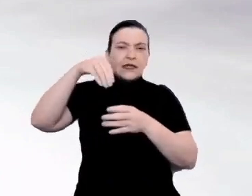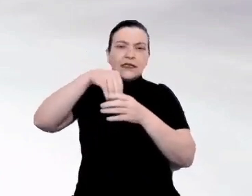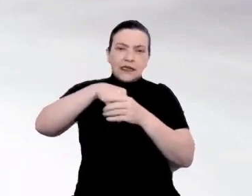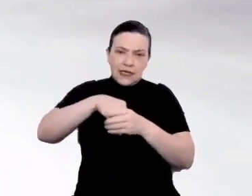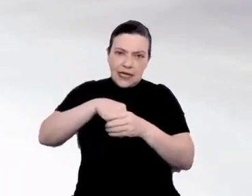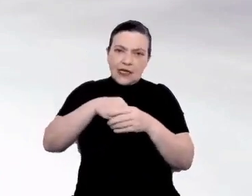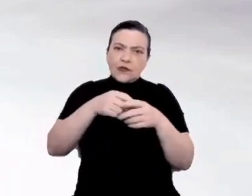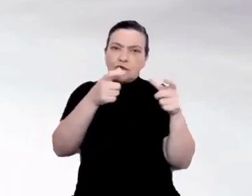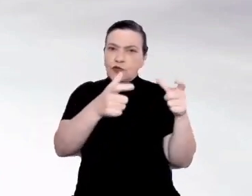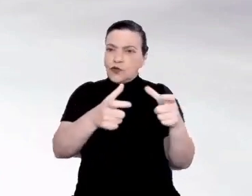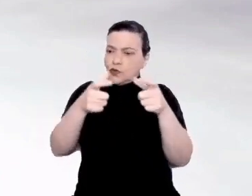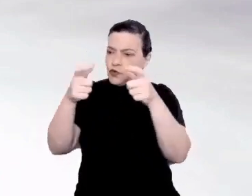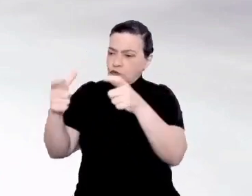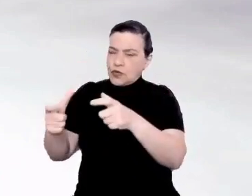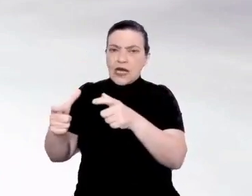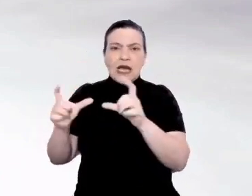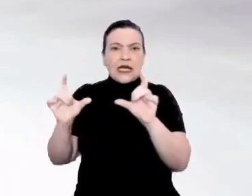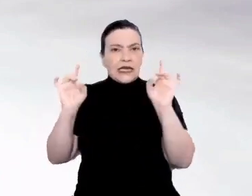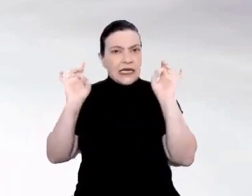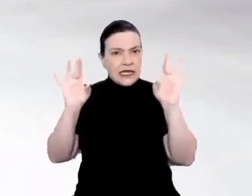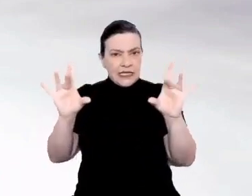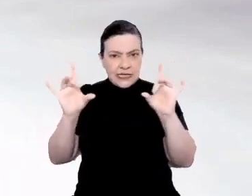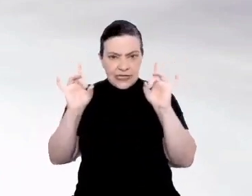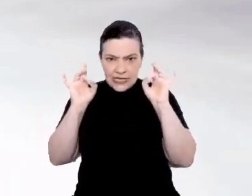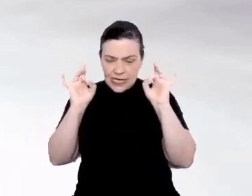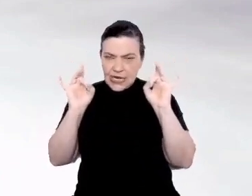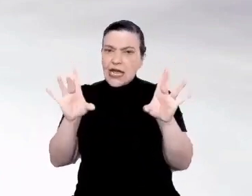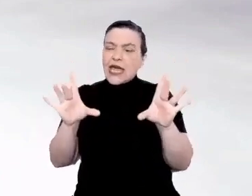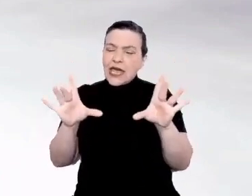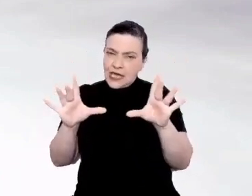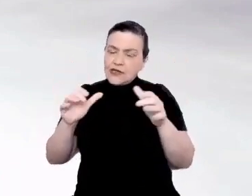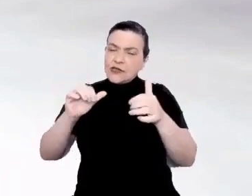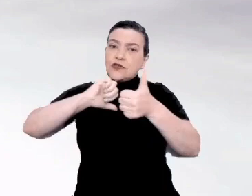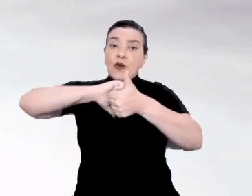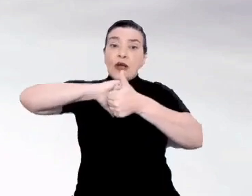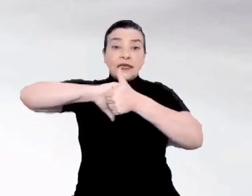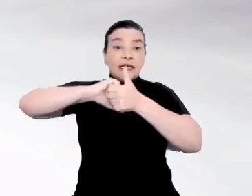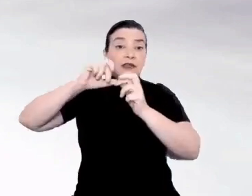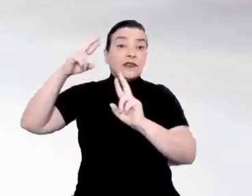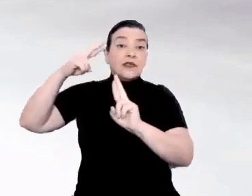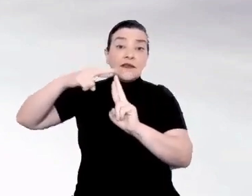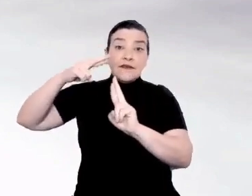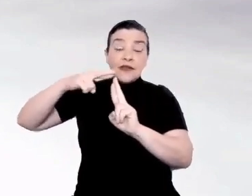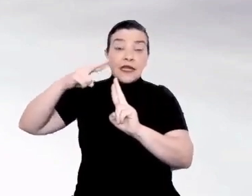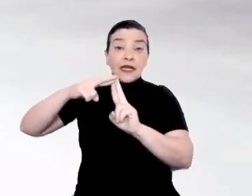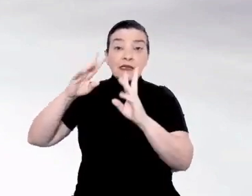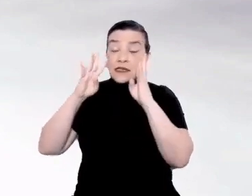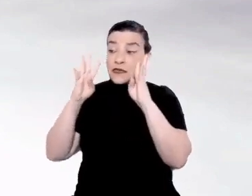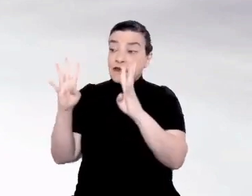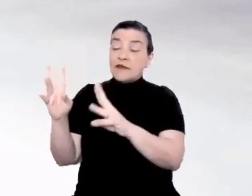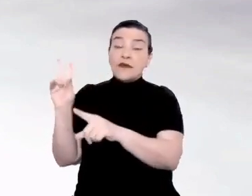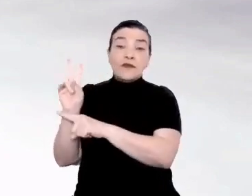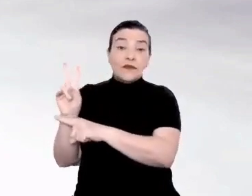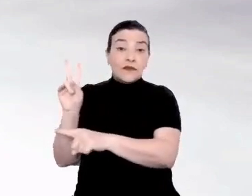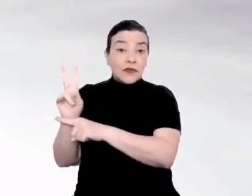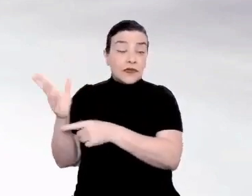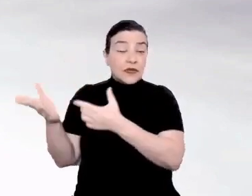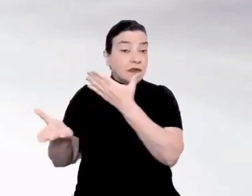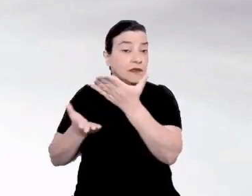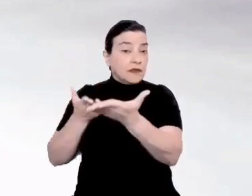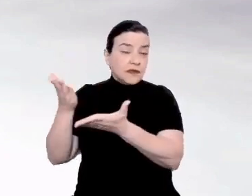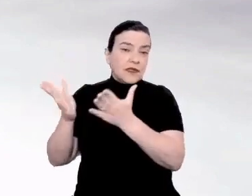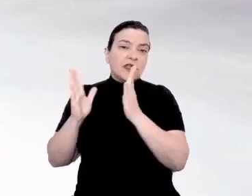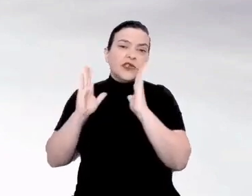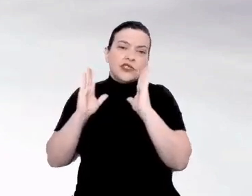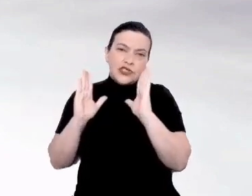de excelência, dentro dos nossos SOIs, que constituem as linhas de cuidado específicas e que fazem parte de várias